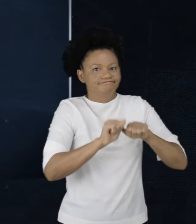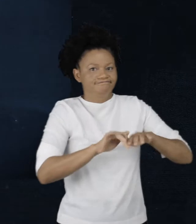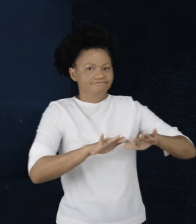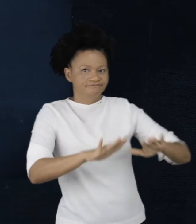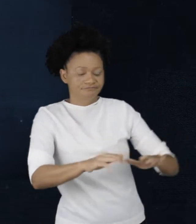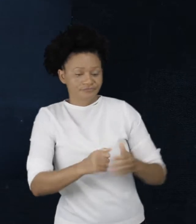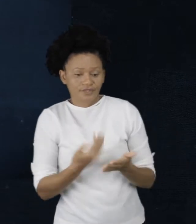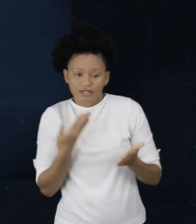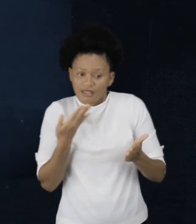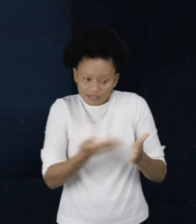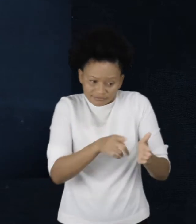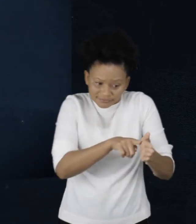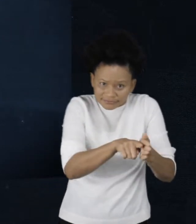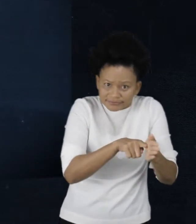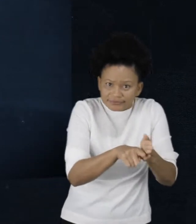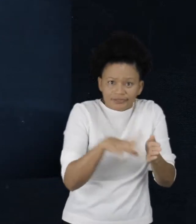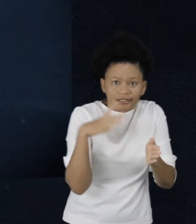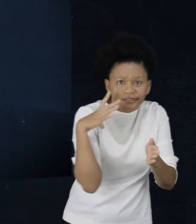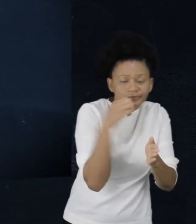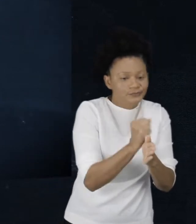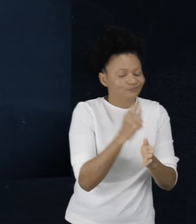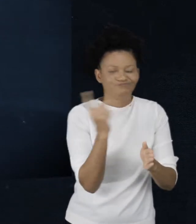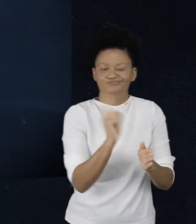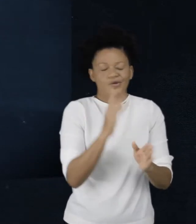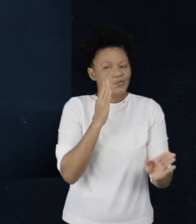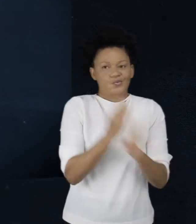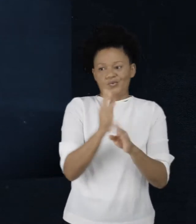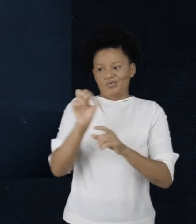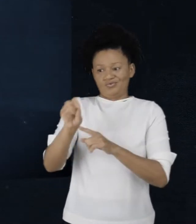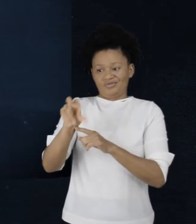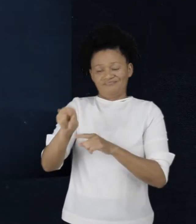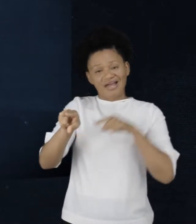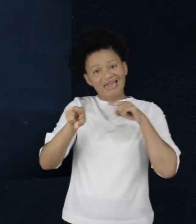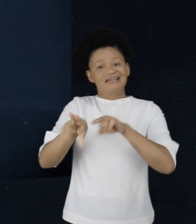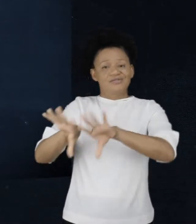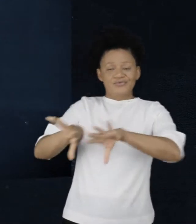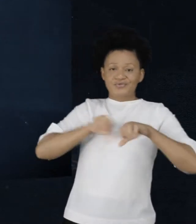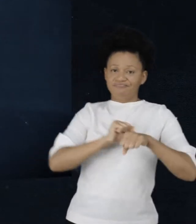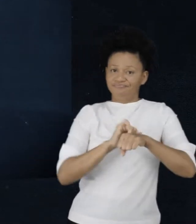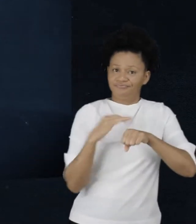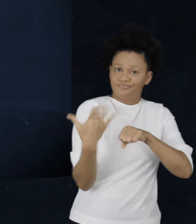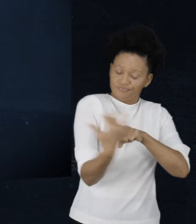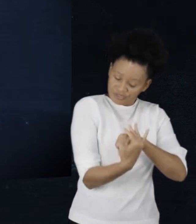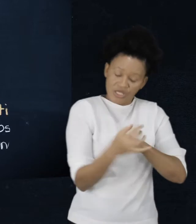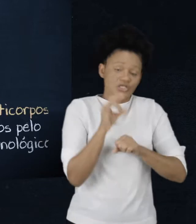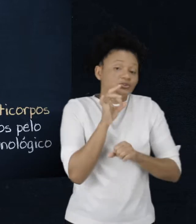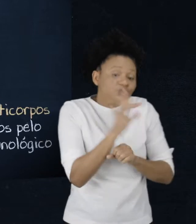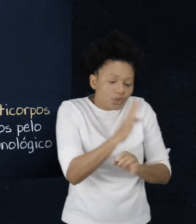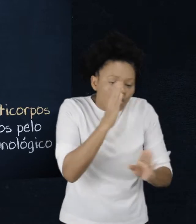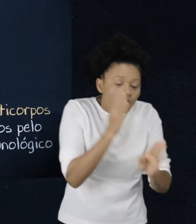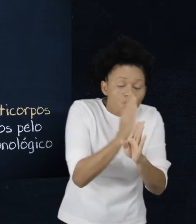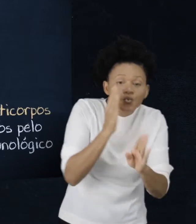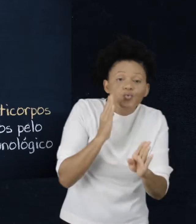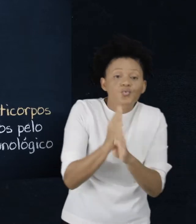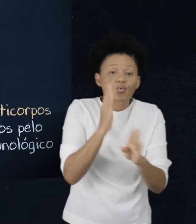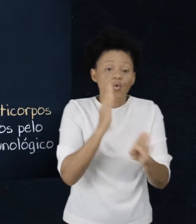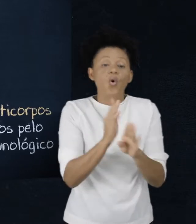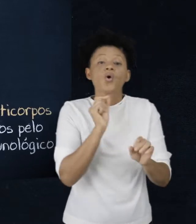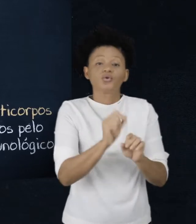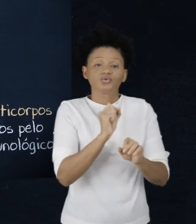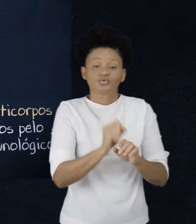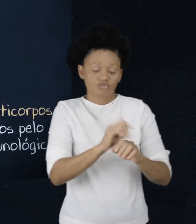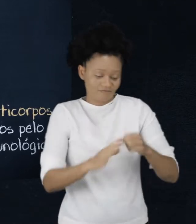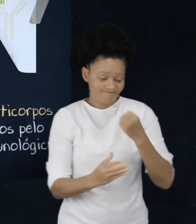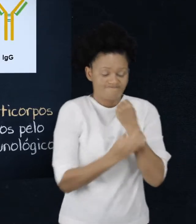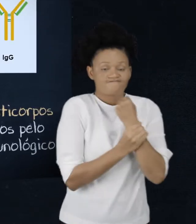Esse teste não detecta o vírus SARS-CoV-2, o causador da COVID-19. Ao invés disso, ele detecta os anticorpos